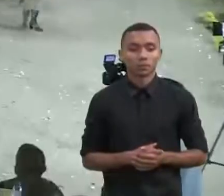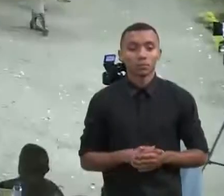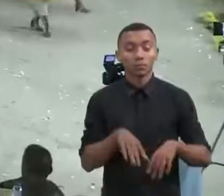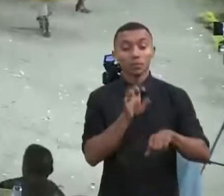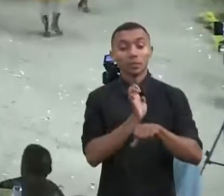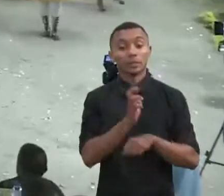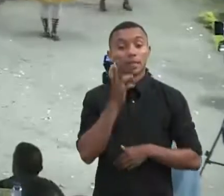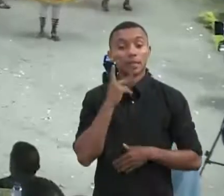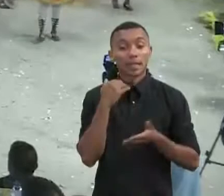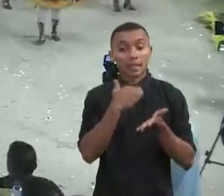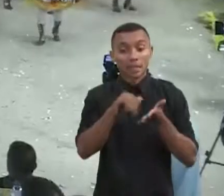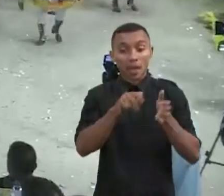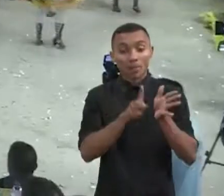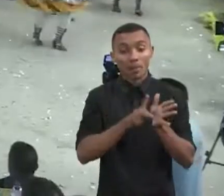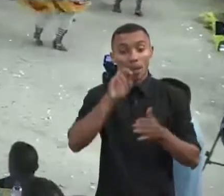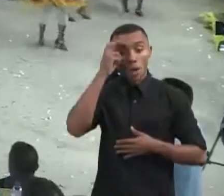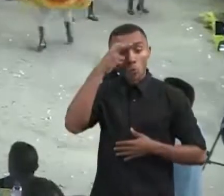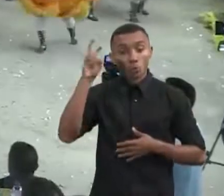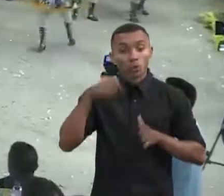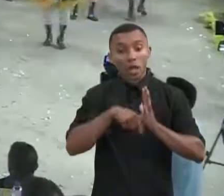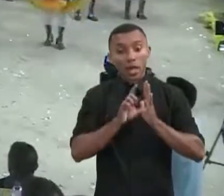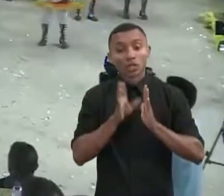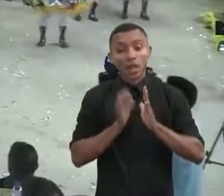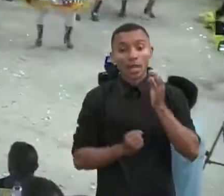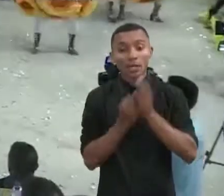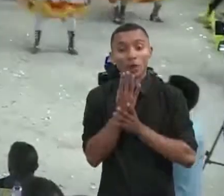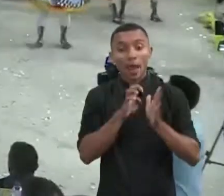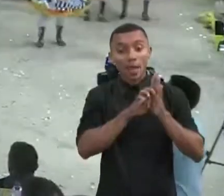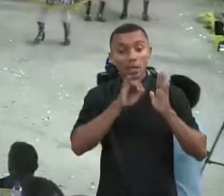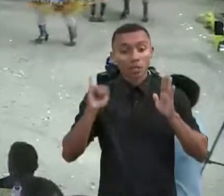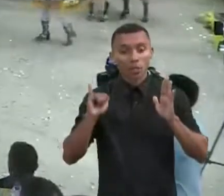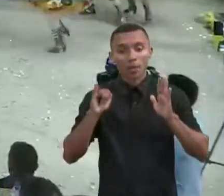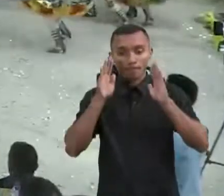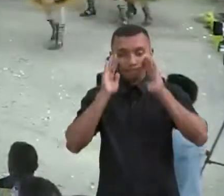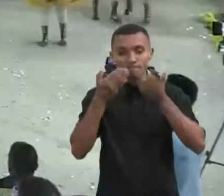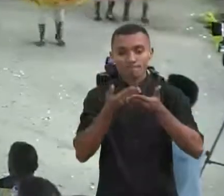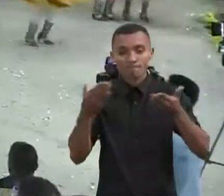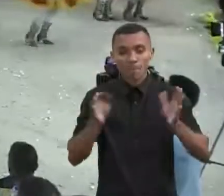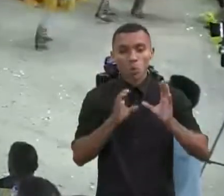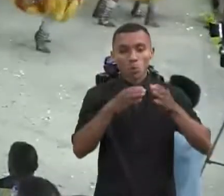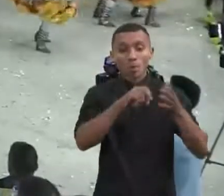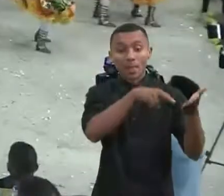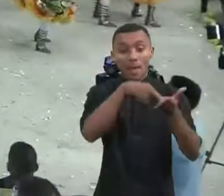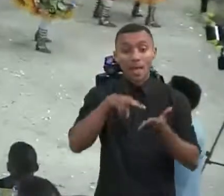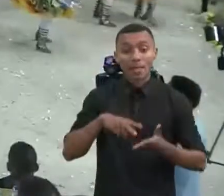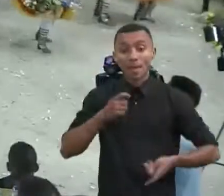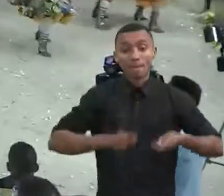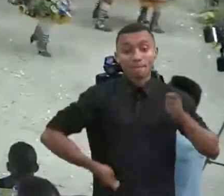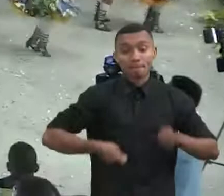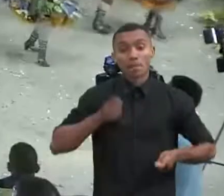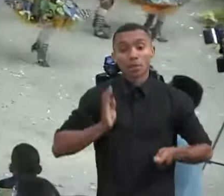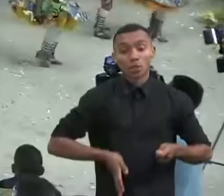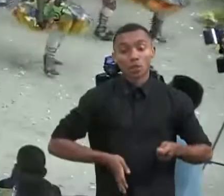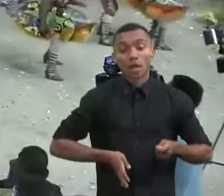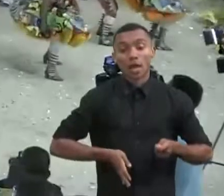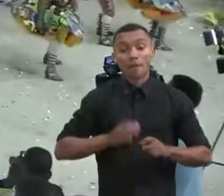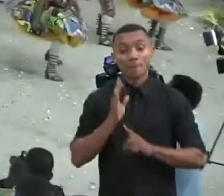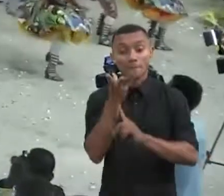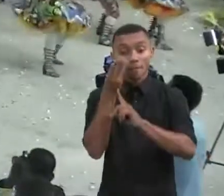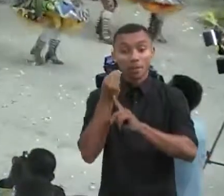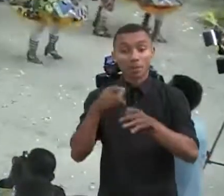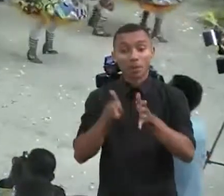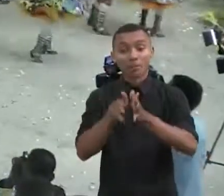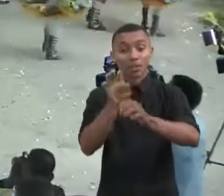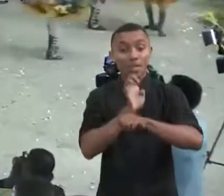Ceará, a Secretaria de Cultura já abriu o edital de inscrição para as quadrilhas juninas. A 22ª edição do